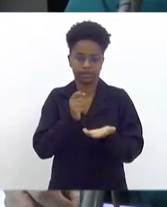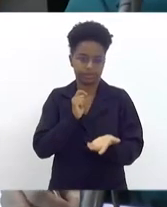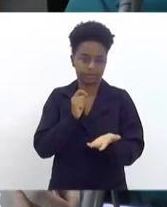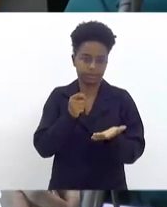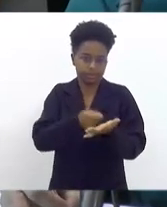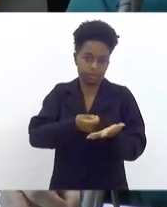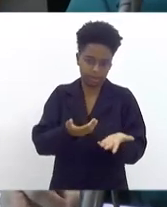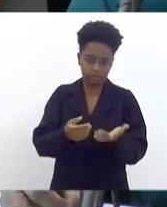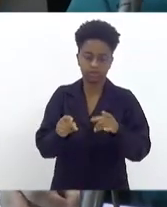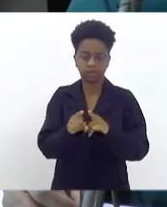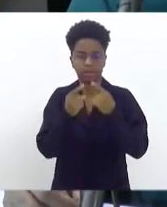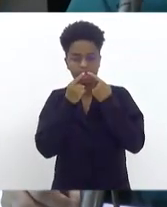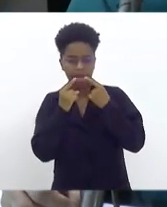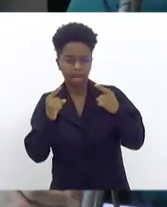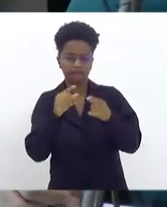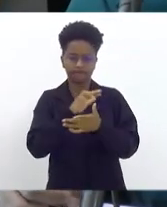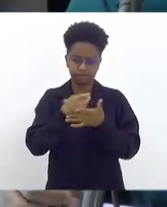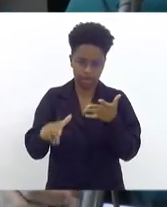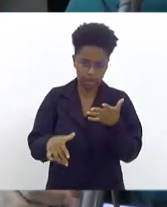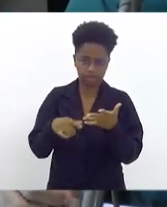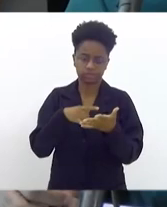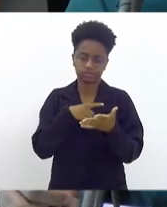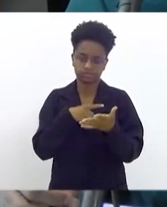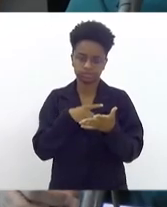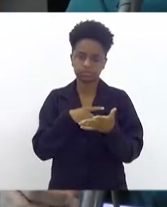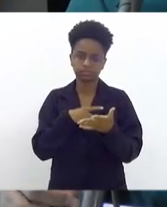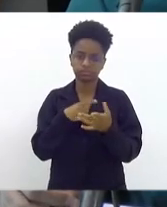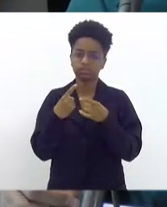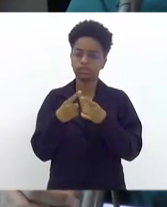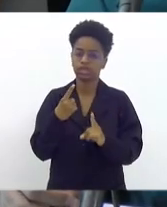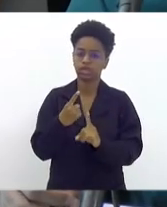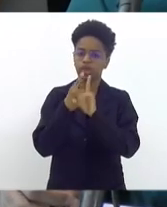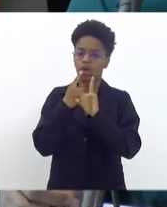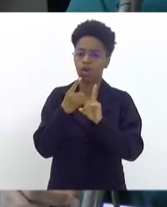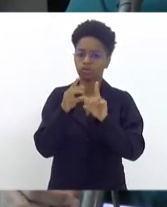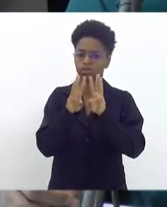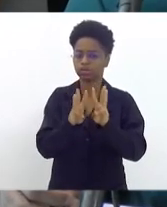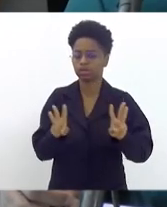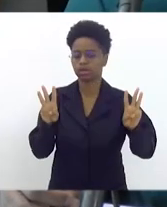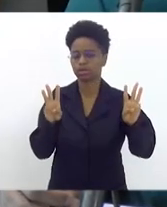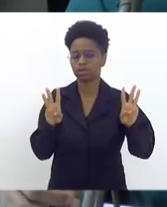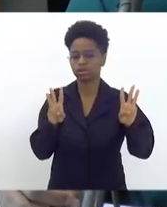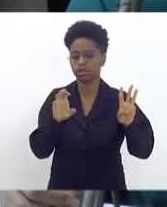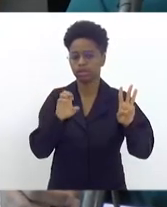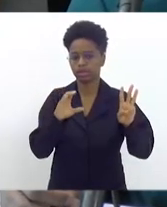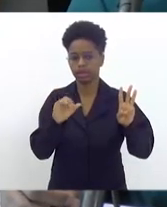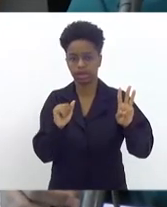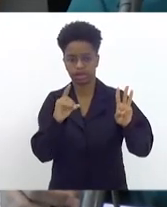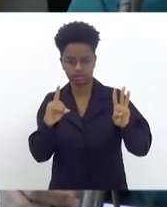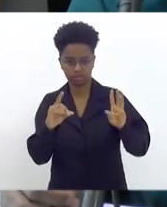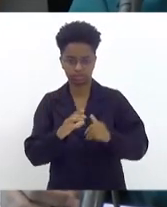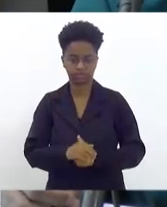as reclamações, como aqui já foram colocados, que você encontra na própria página do ECAD,